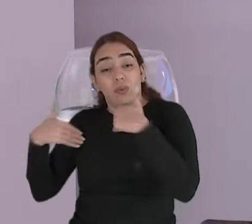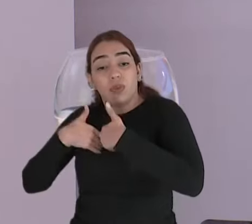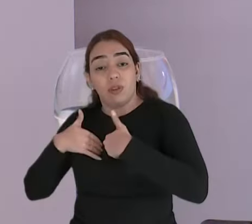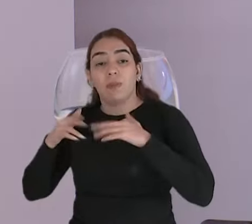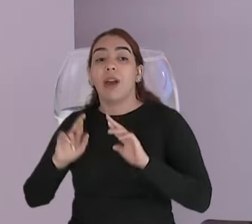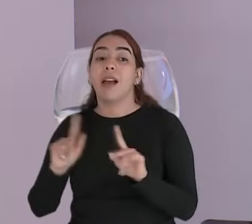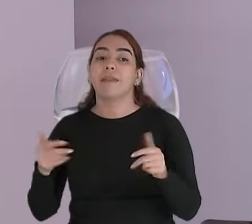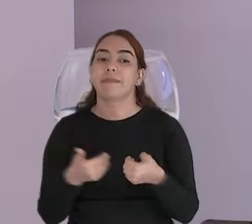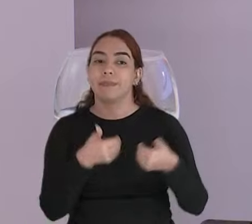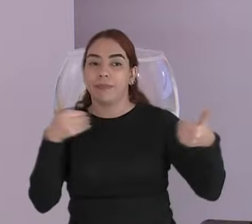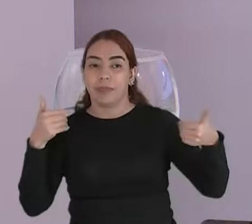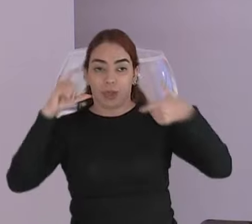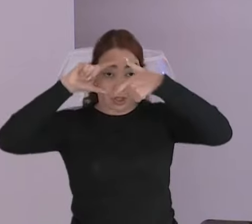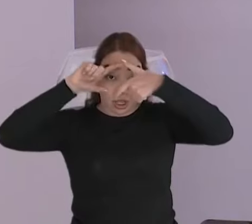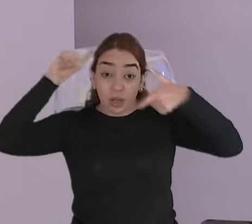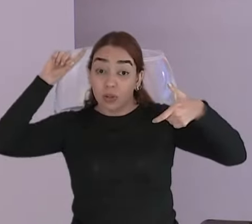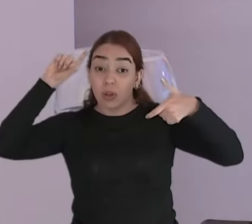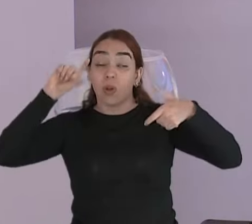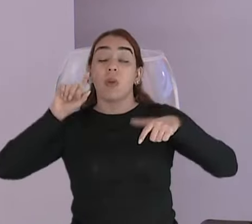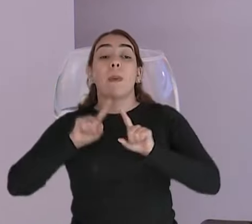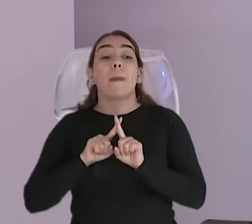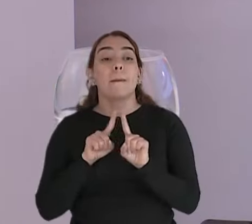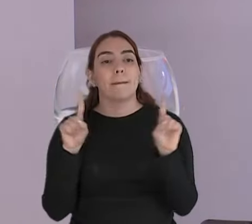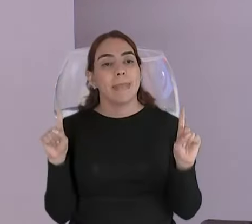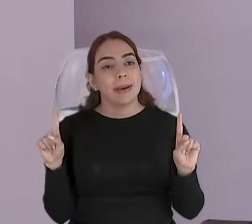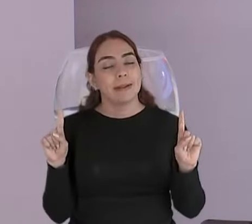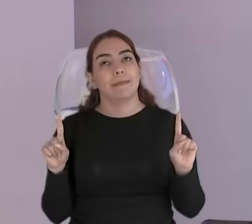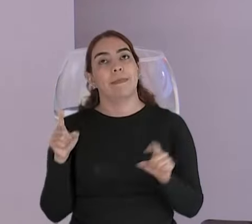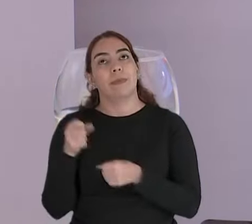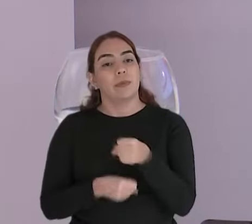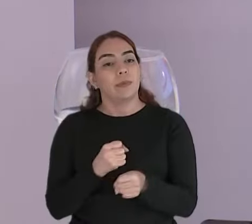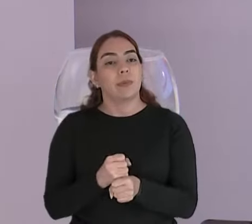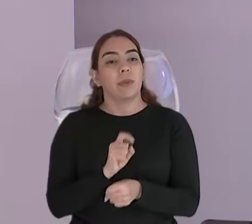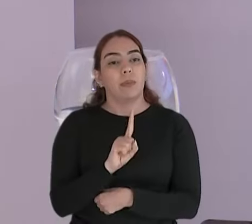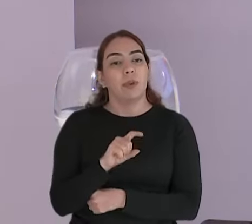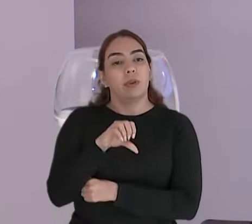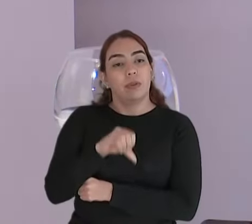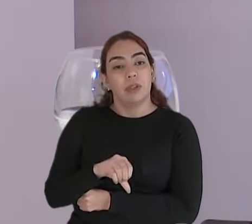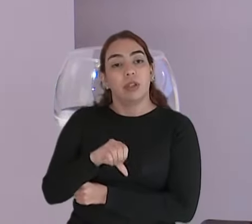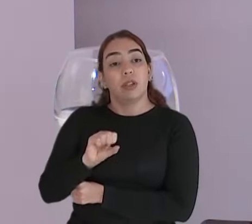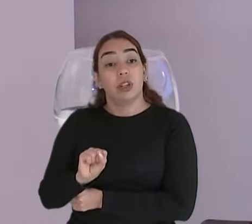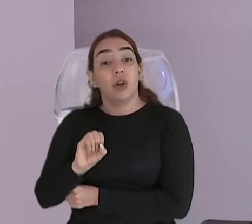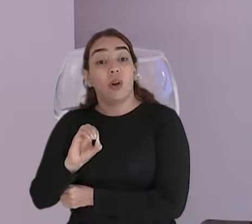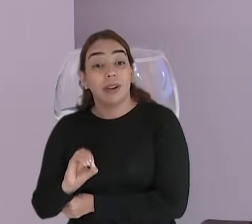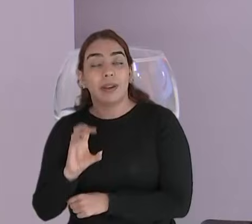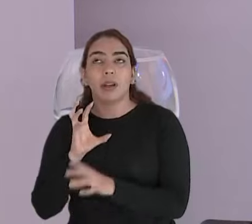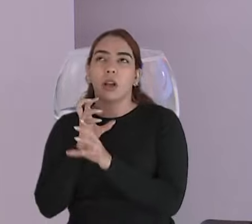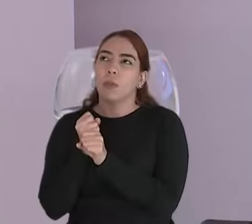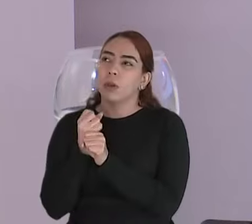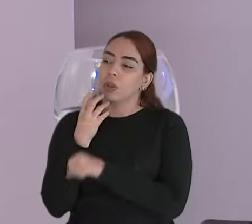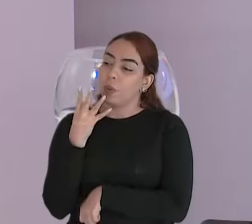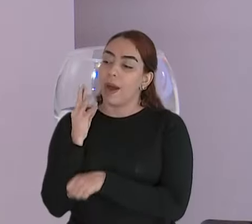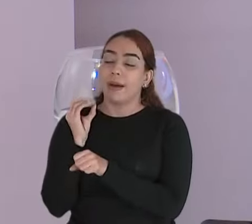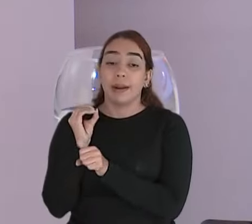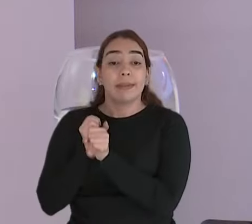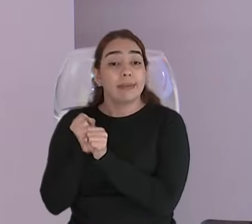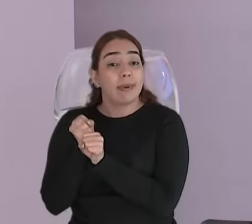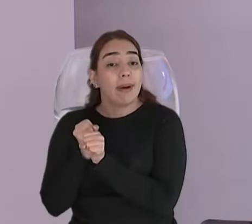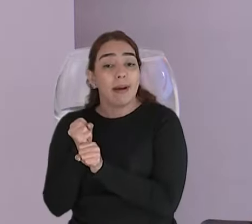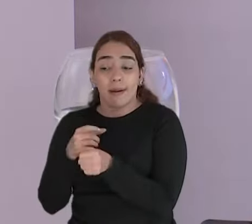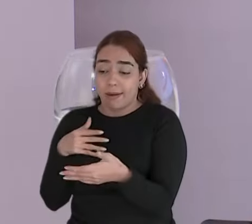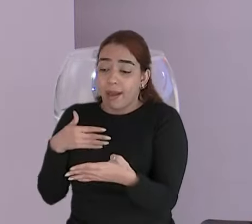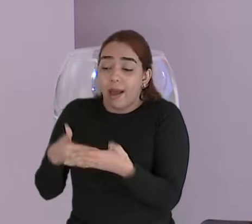que tem suas características diferentes. Então, assim, 1980 são 44 anos atrás. É muito recente. Para a ciência